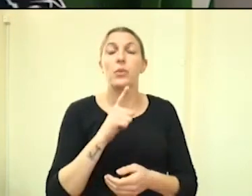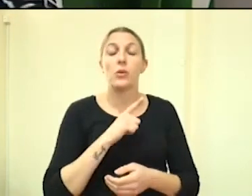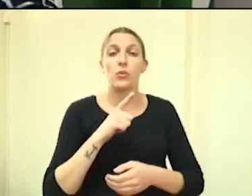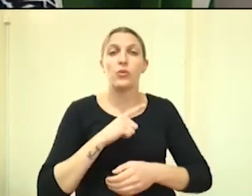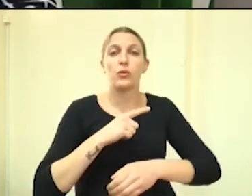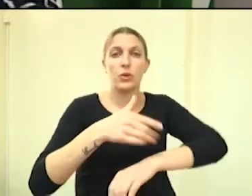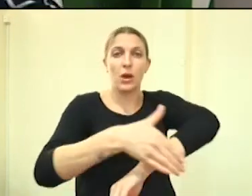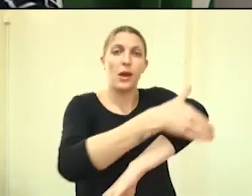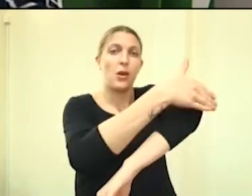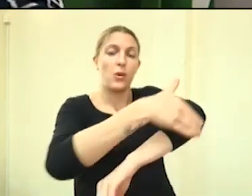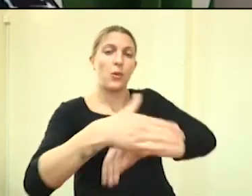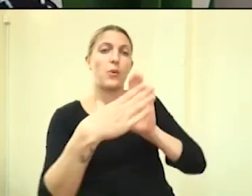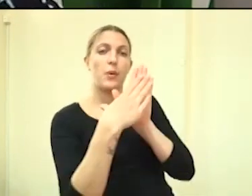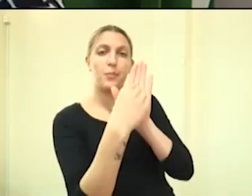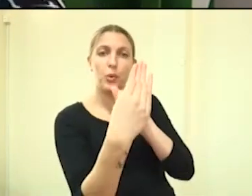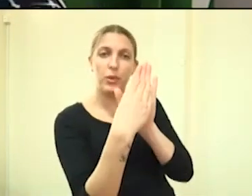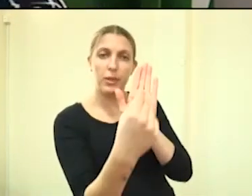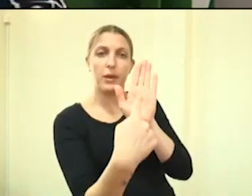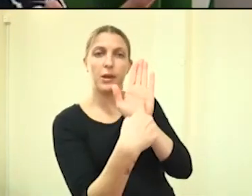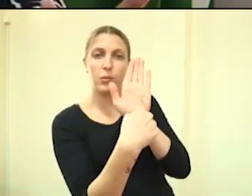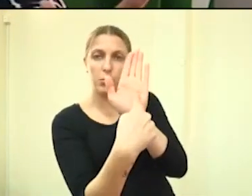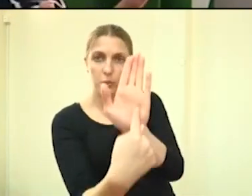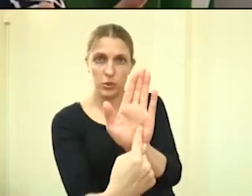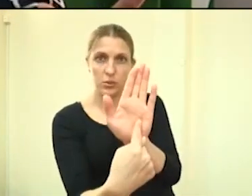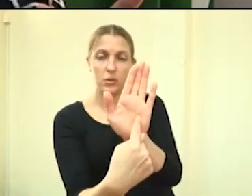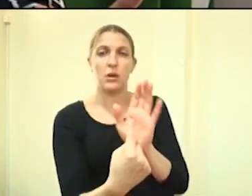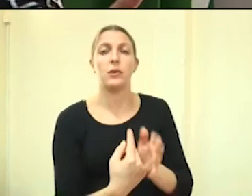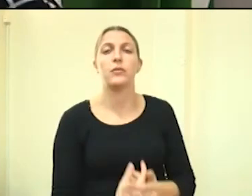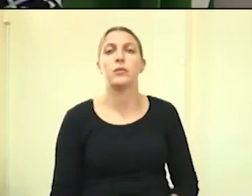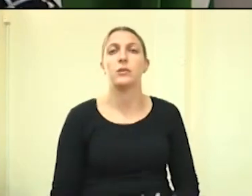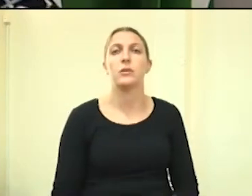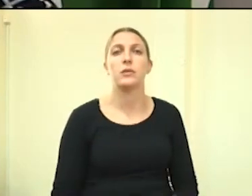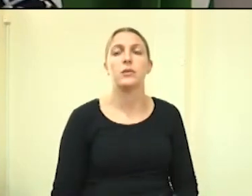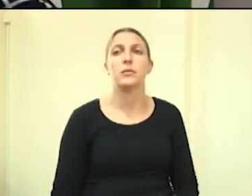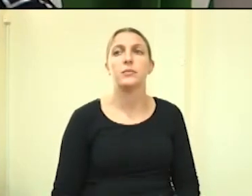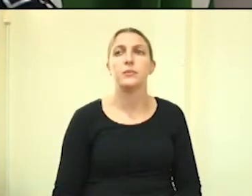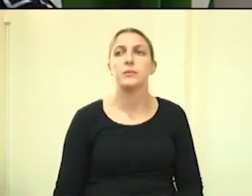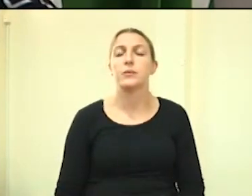da sinalização das ruas, e é